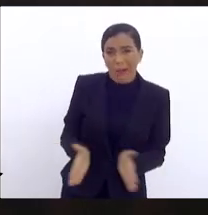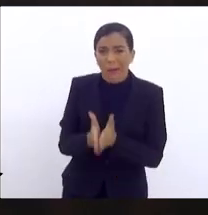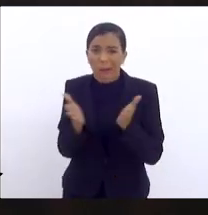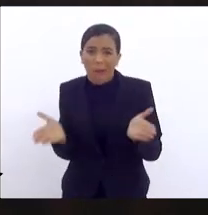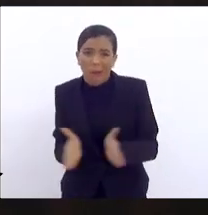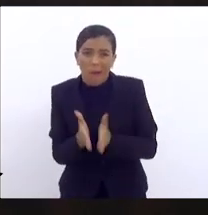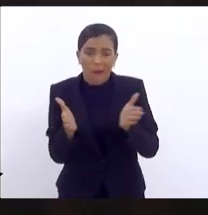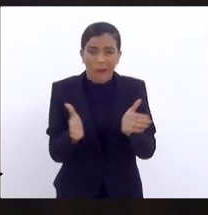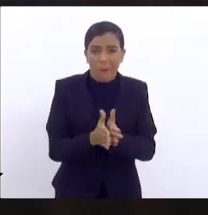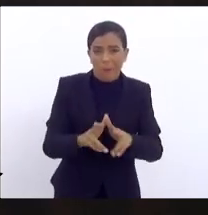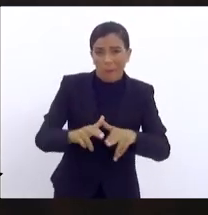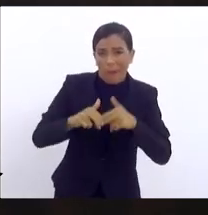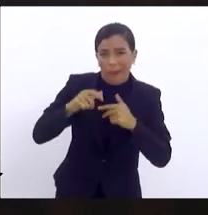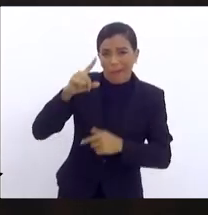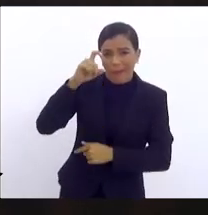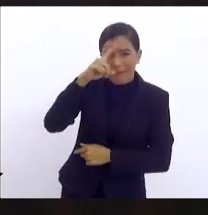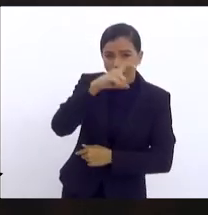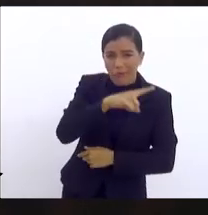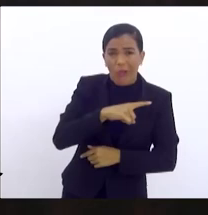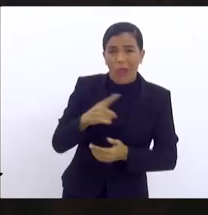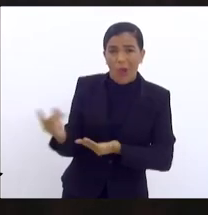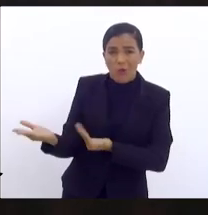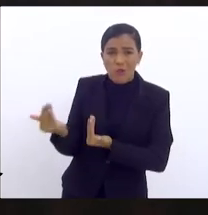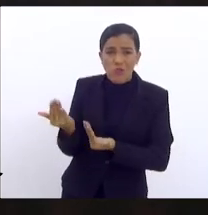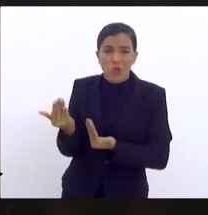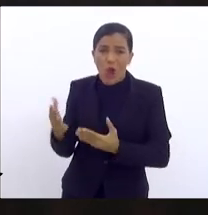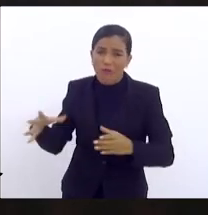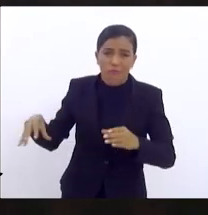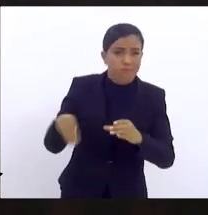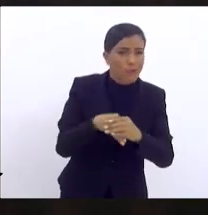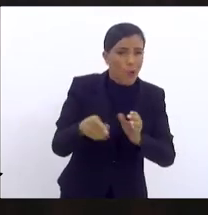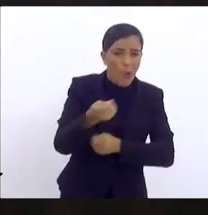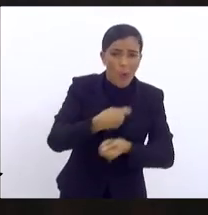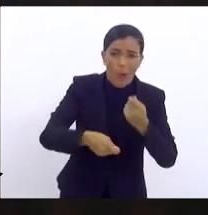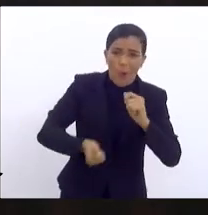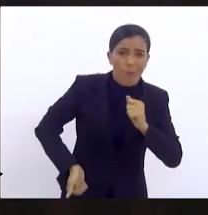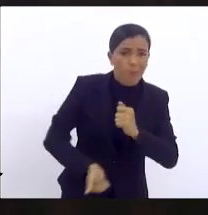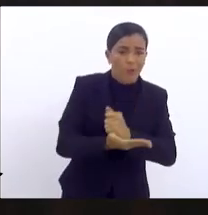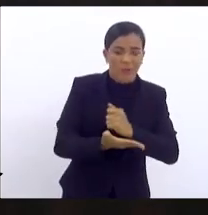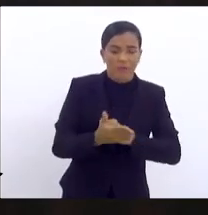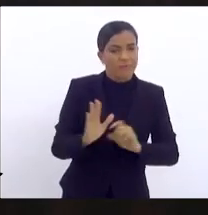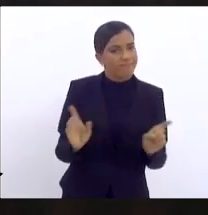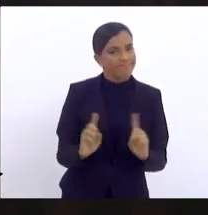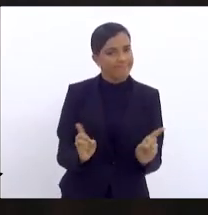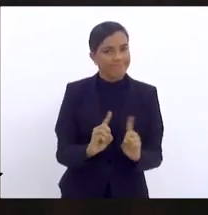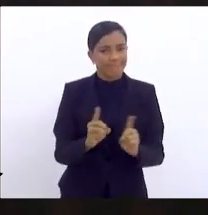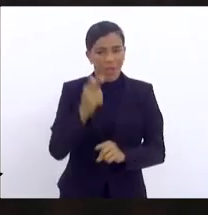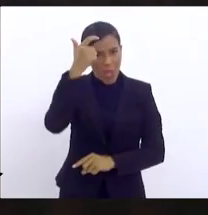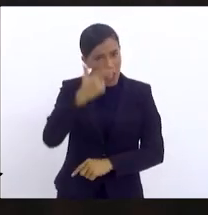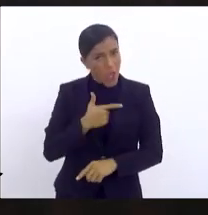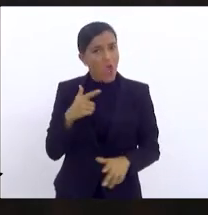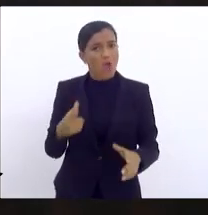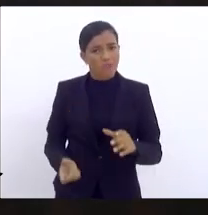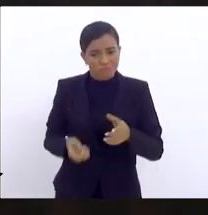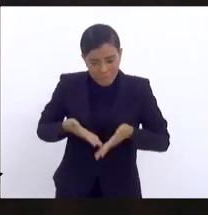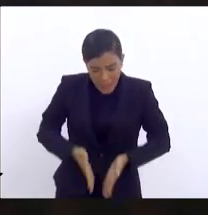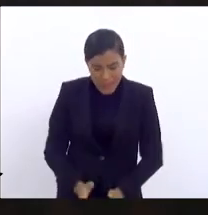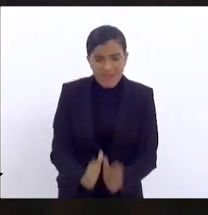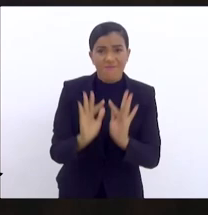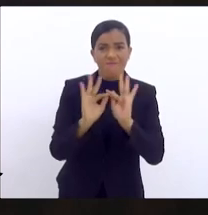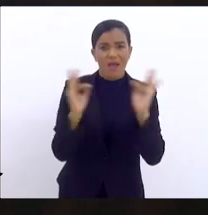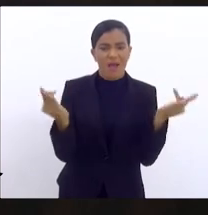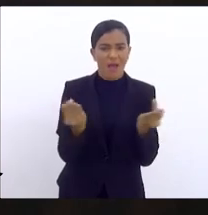que muitas vezes os jovens se envolve com tráfico não não gente eu sou oriundo de família muito pobre